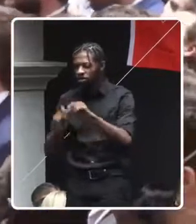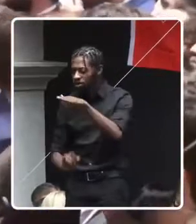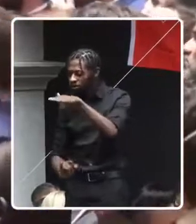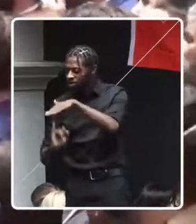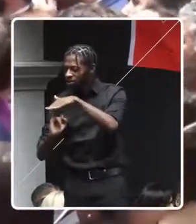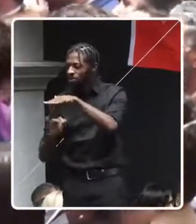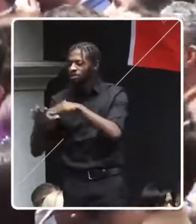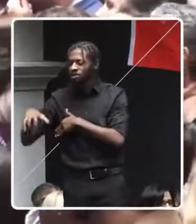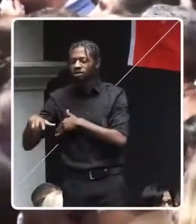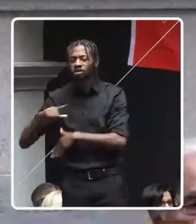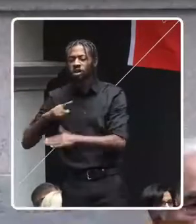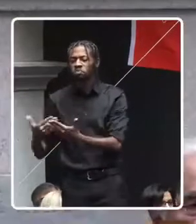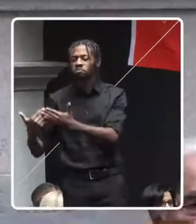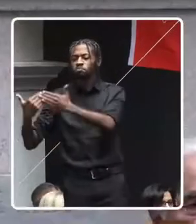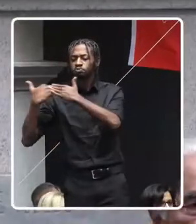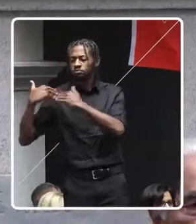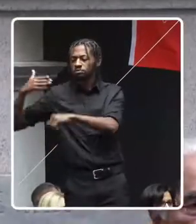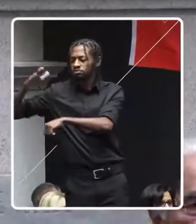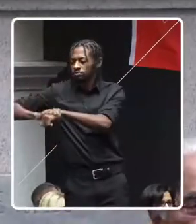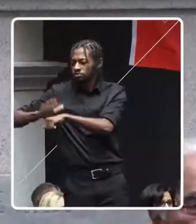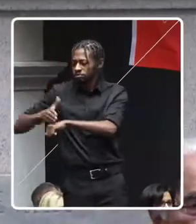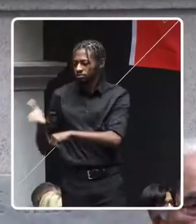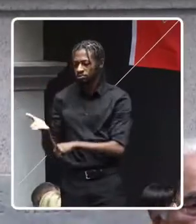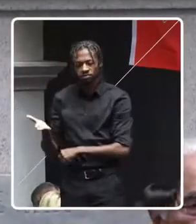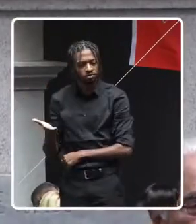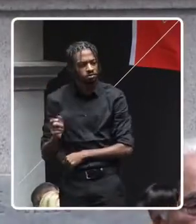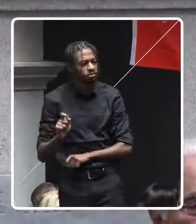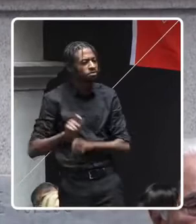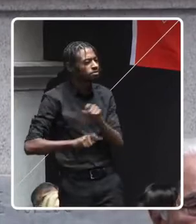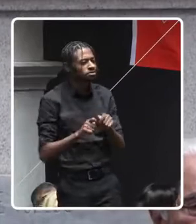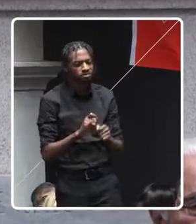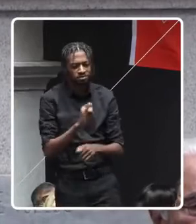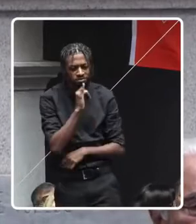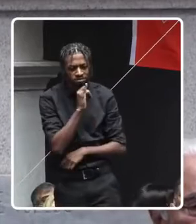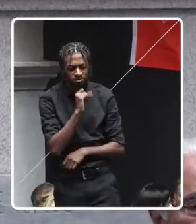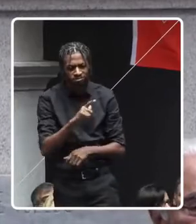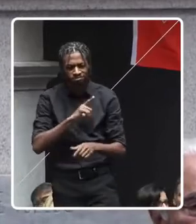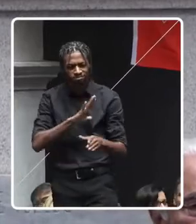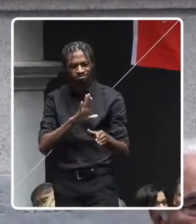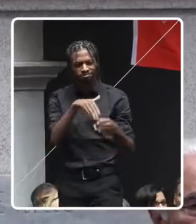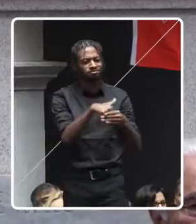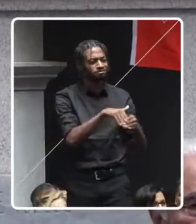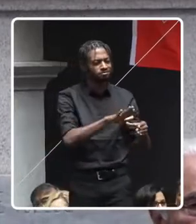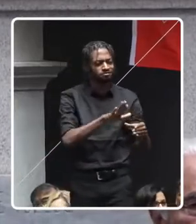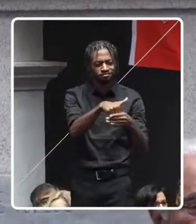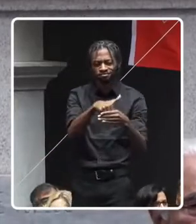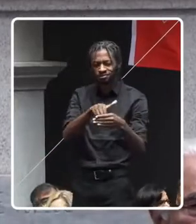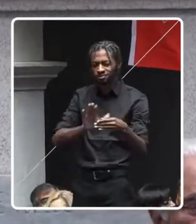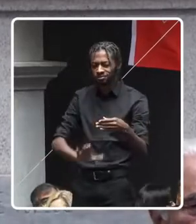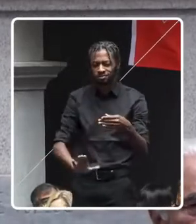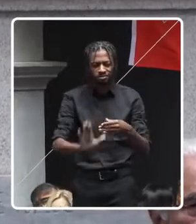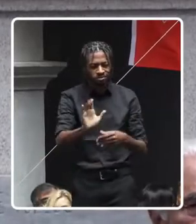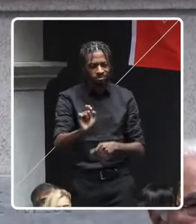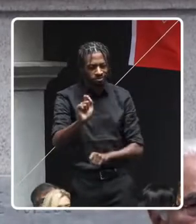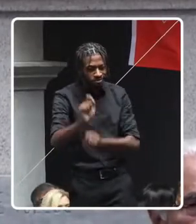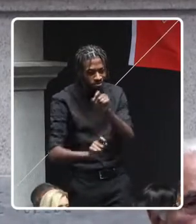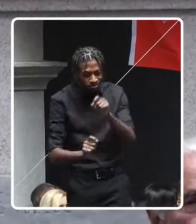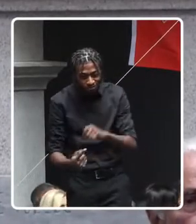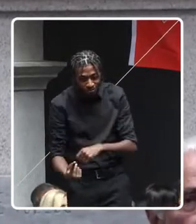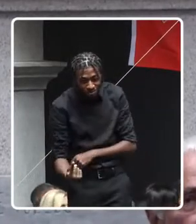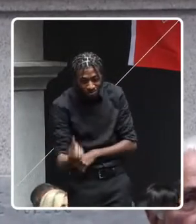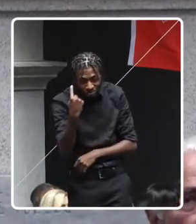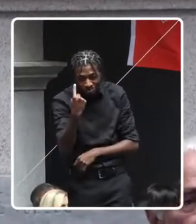com competência para fazê-lo. No caso das nossas eleições, uma, e apenas